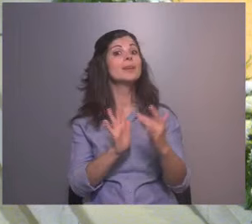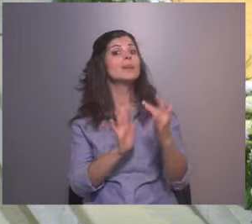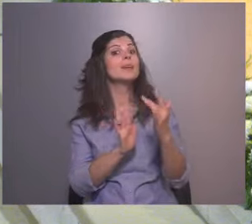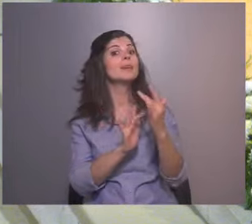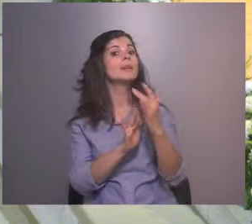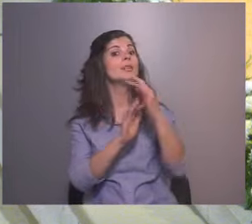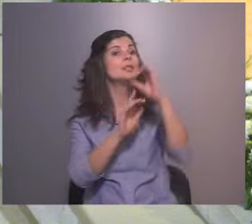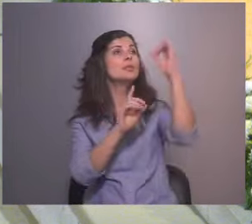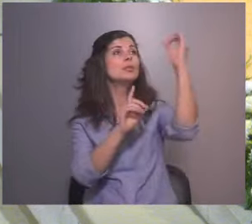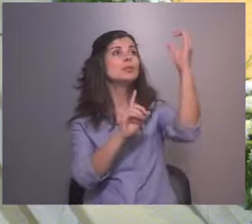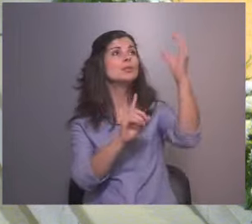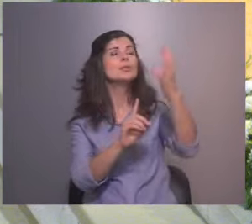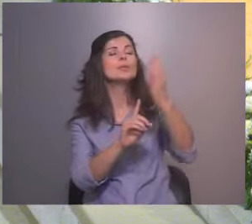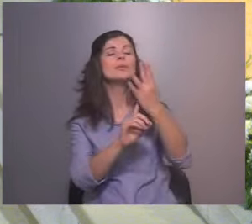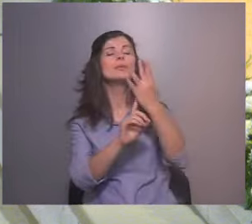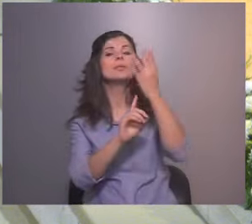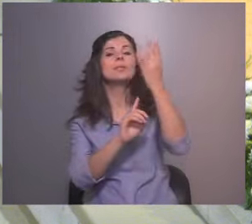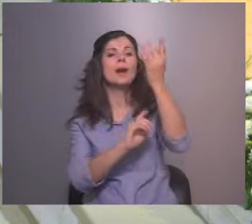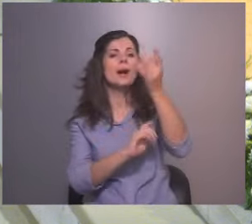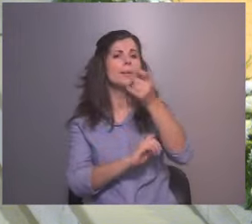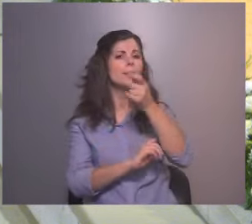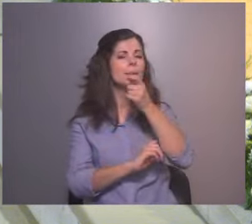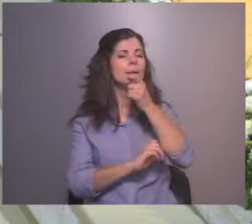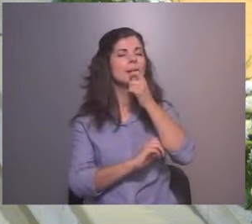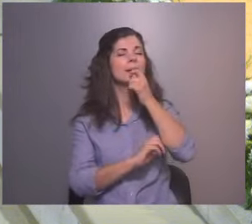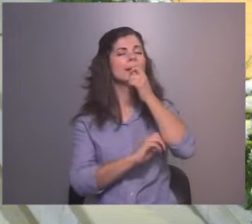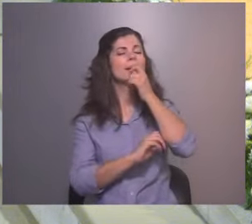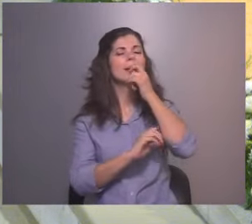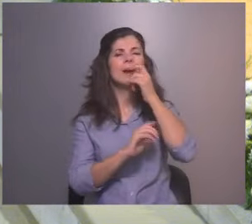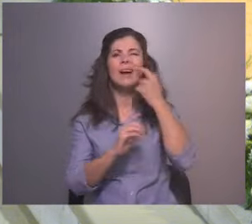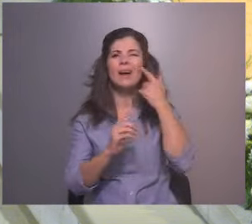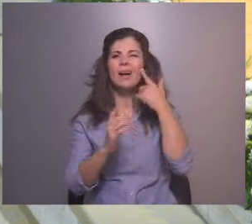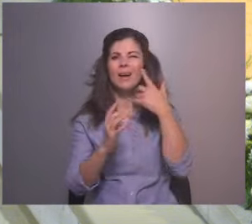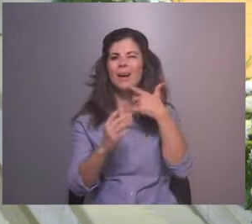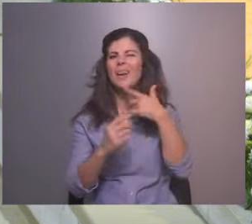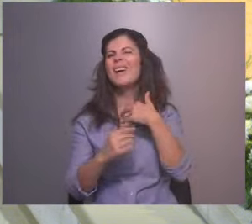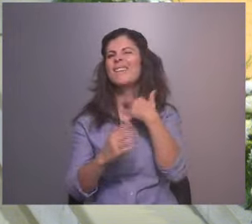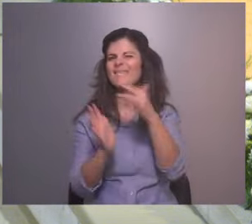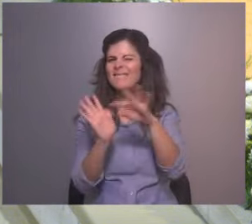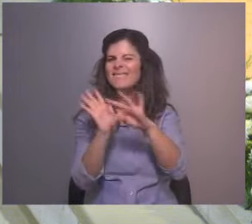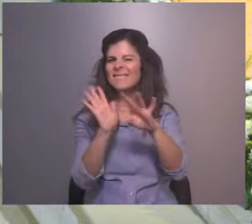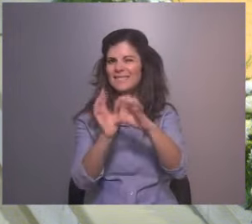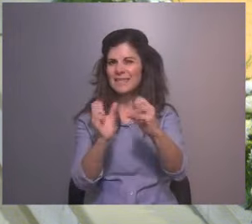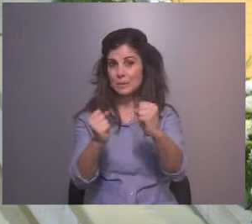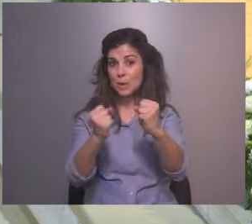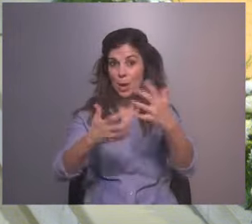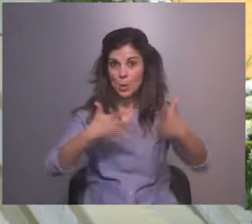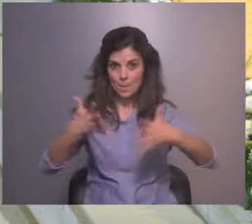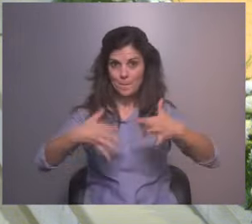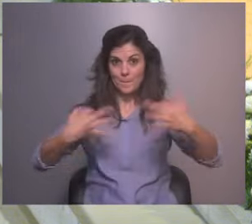Aleluia. Ai? Lumen